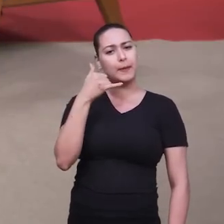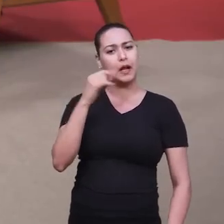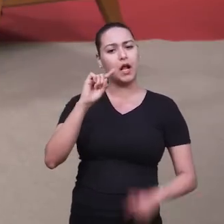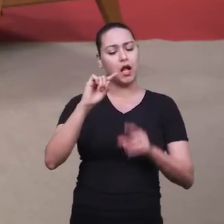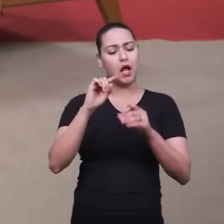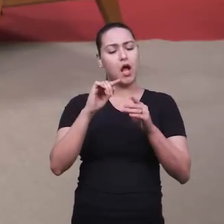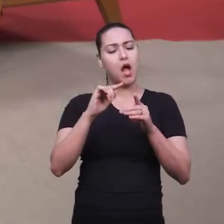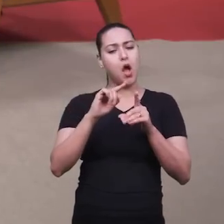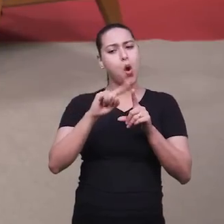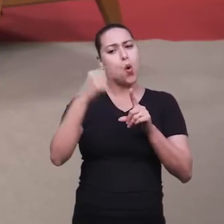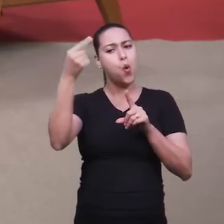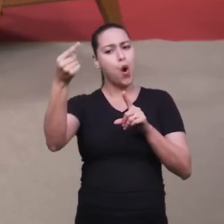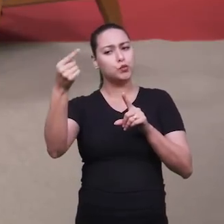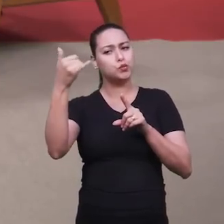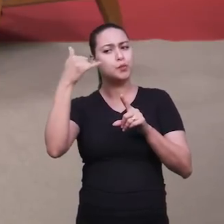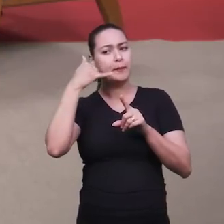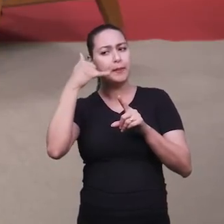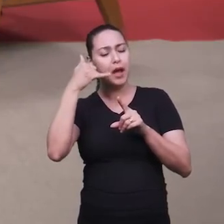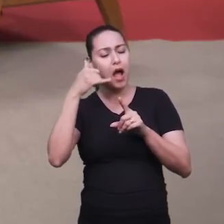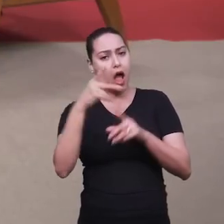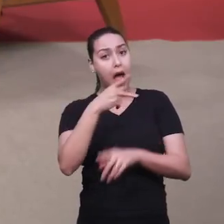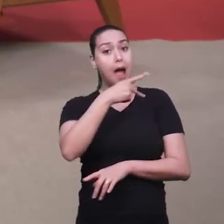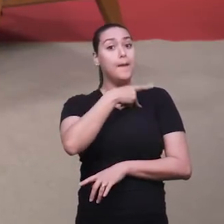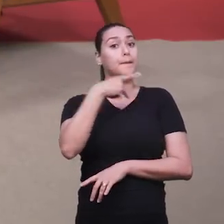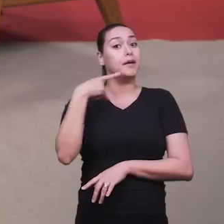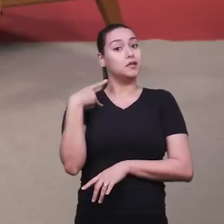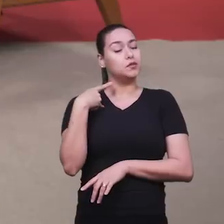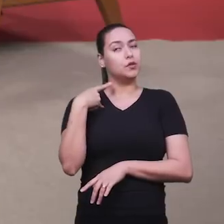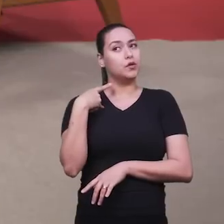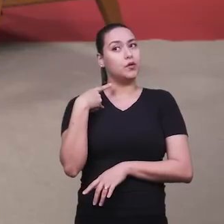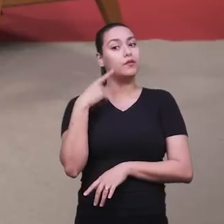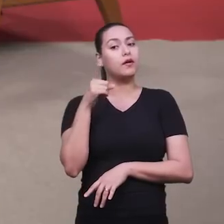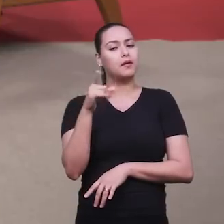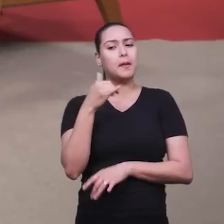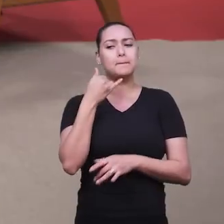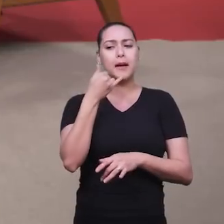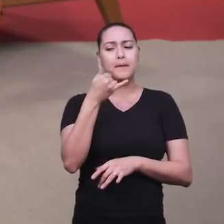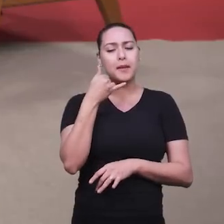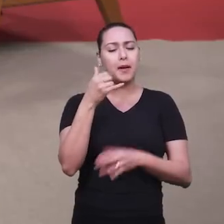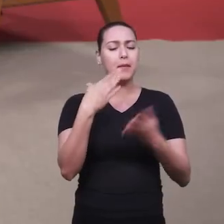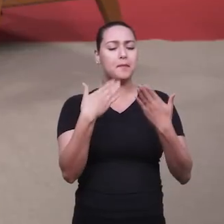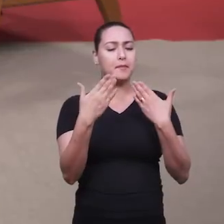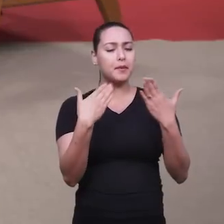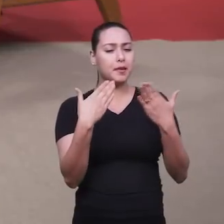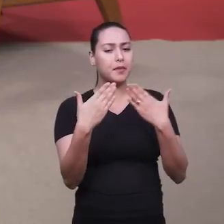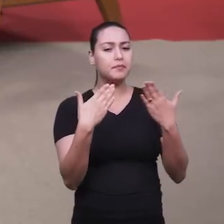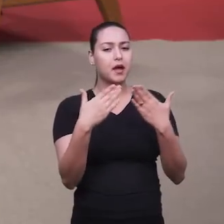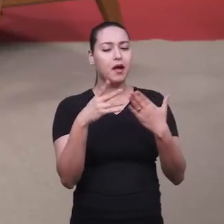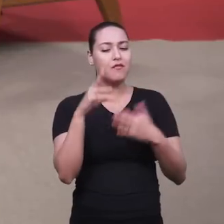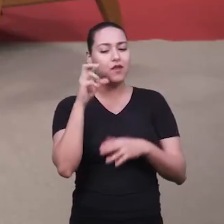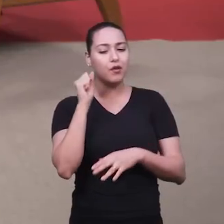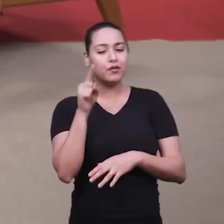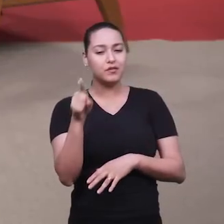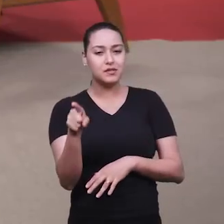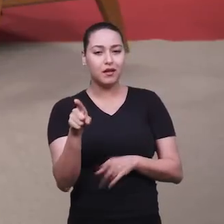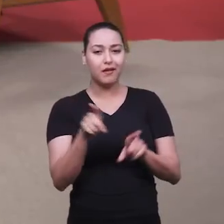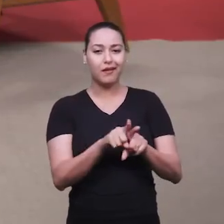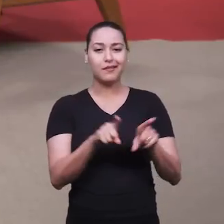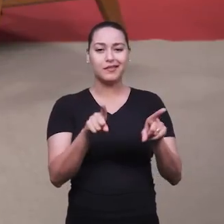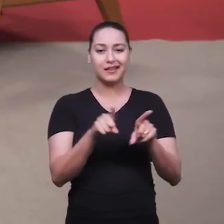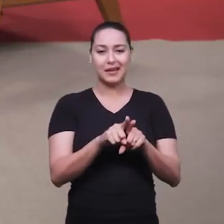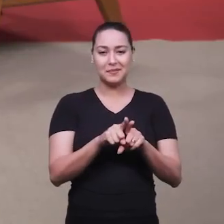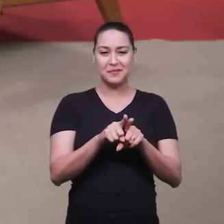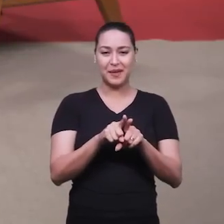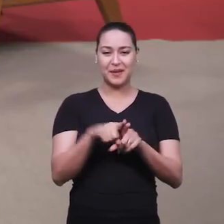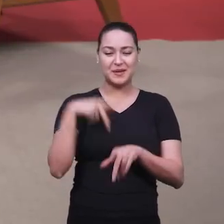ligar, do outro lado da linha, um pastor vai te atender, vai te ouvir. Se às vezes precisa conversar com alguém, ele vai te ouvir. Mas também vai